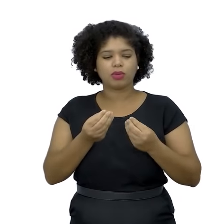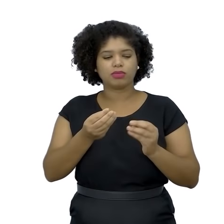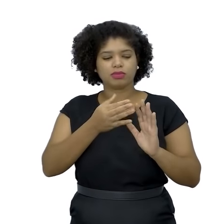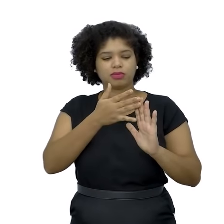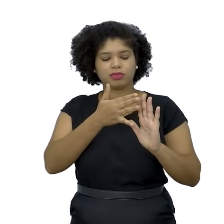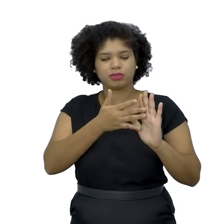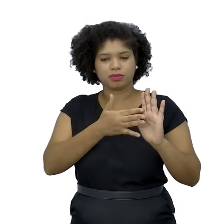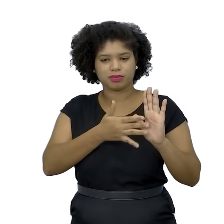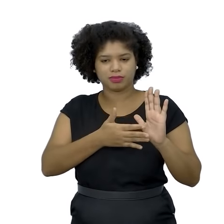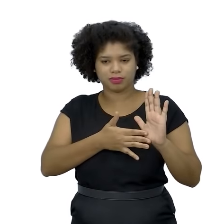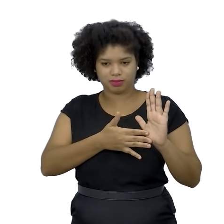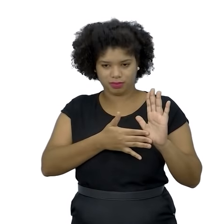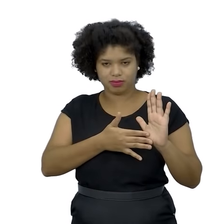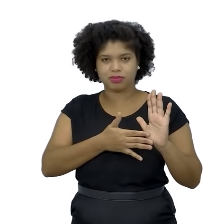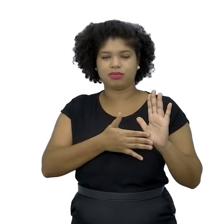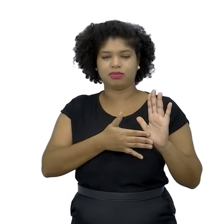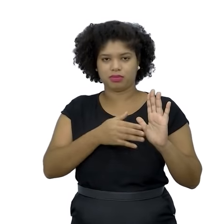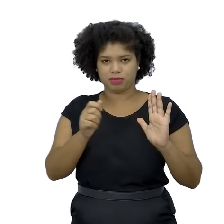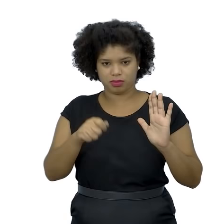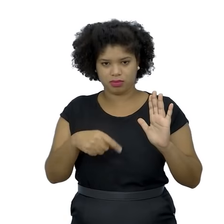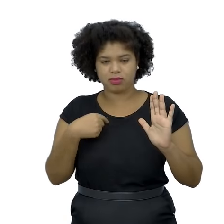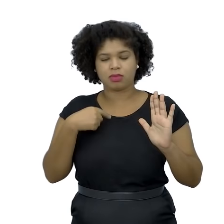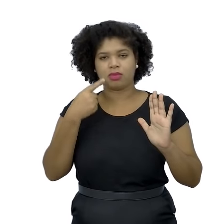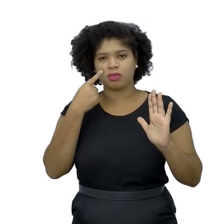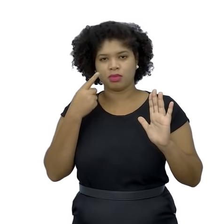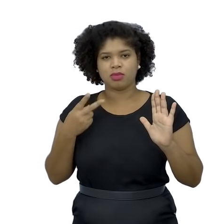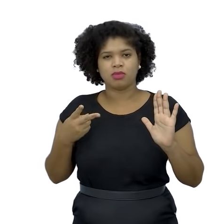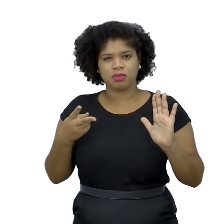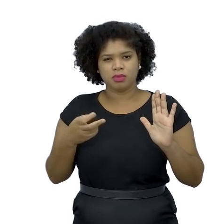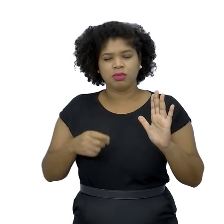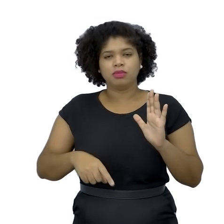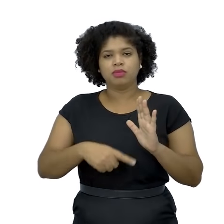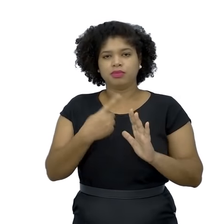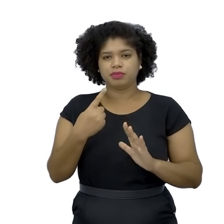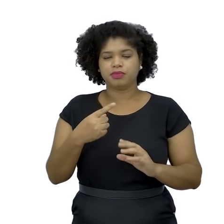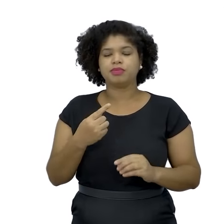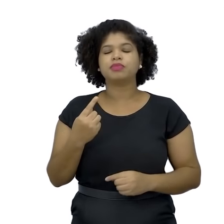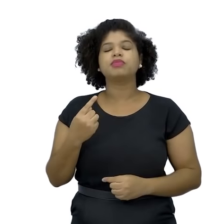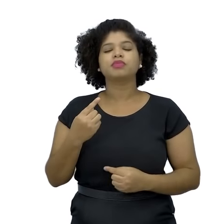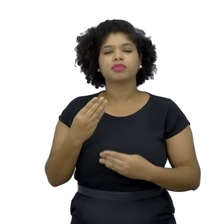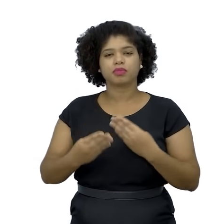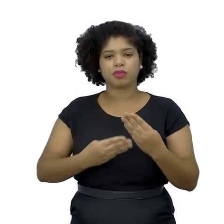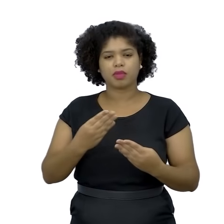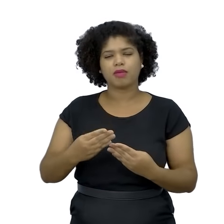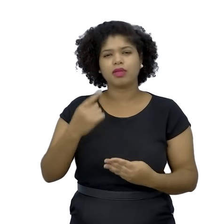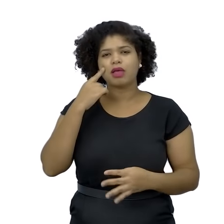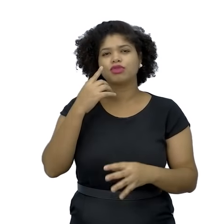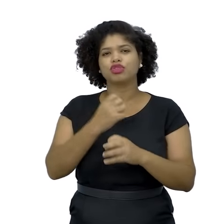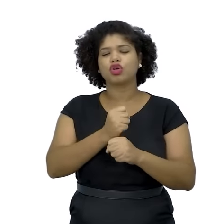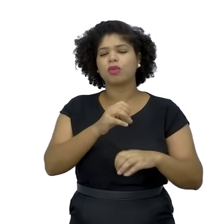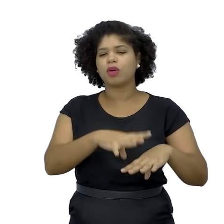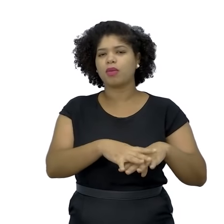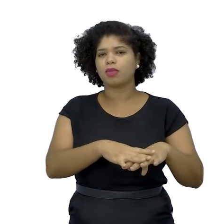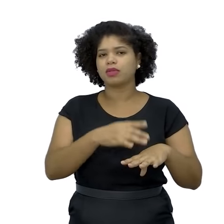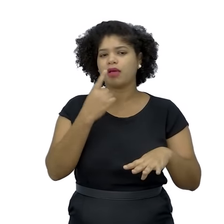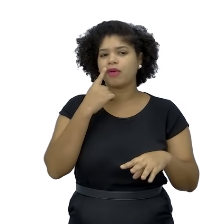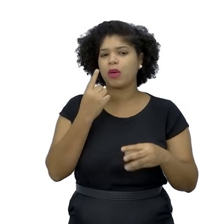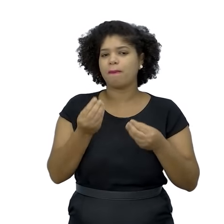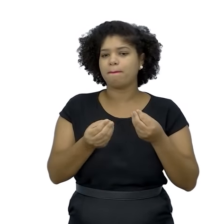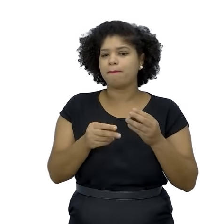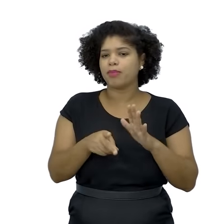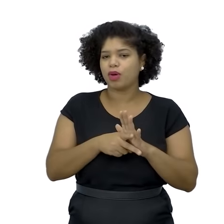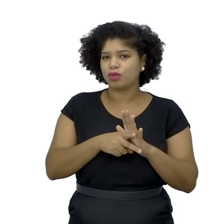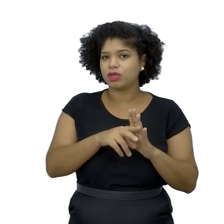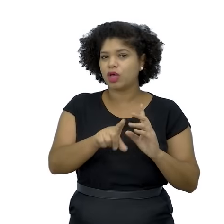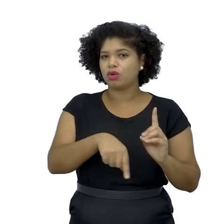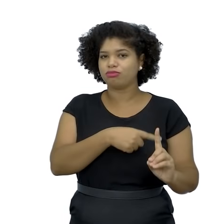nos guiará aí durante o primeiro bimestre, conhecer o pensamento aritmético, operações sobre a ótica, né, do